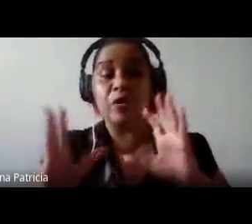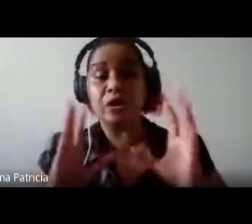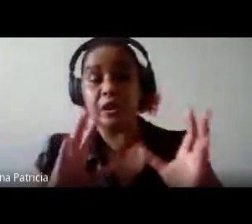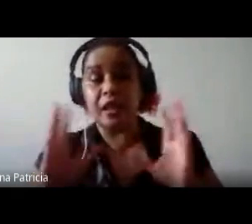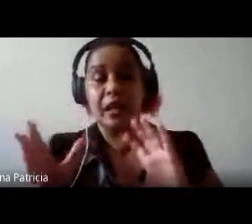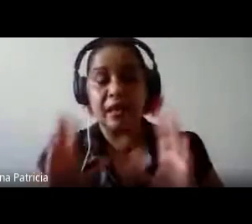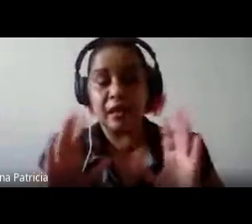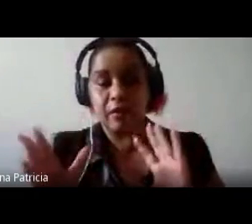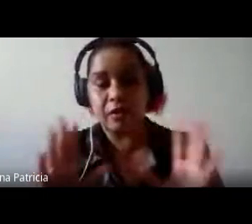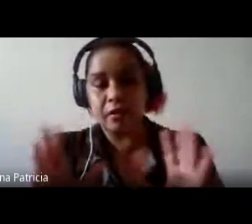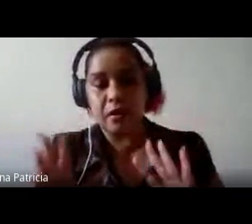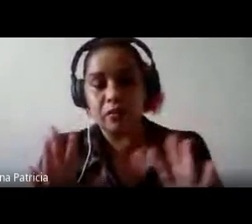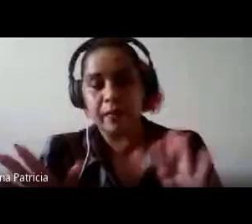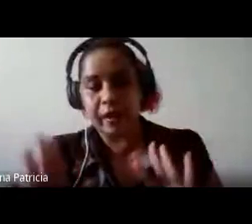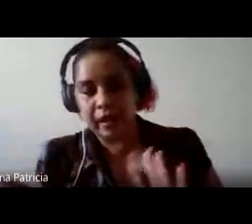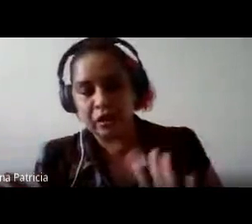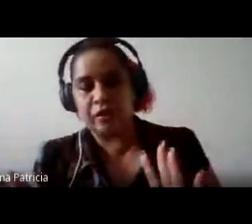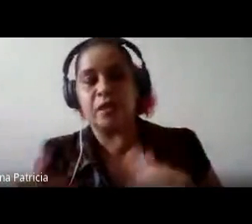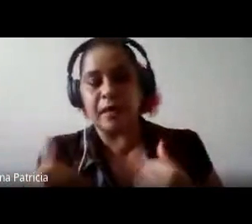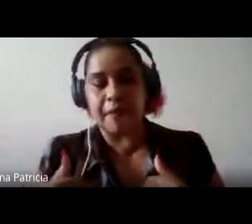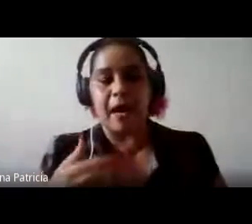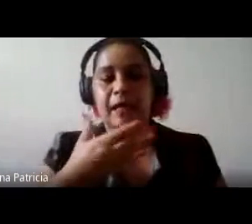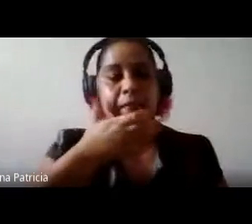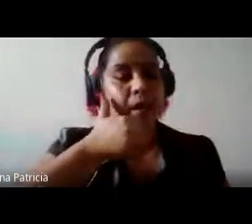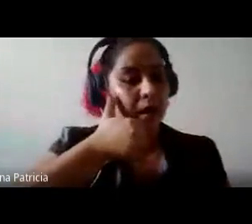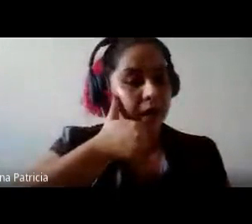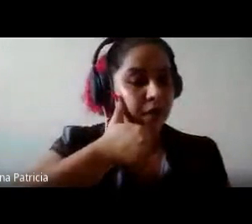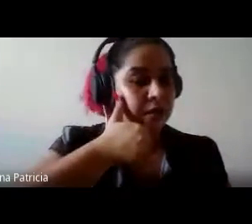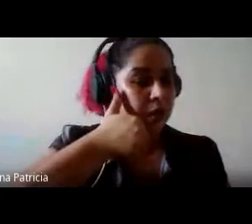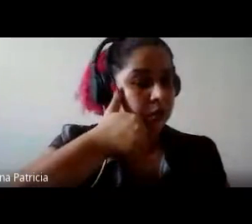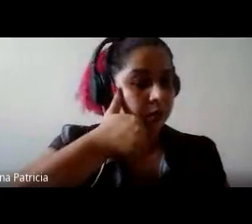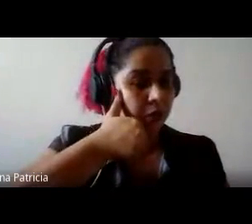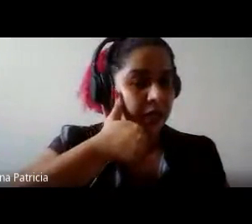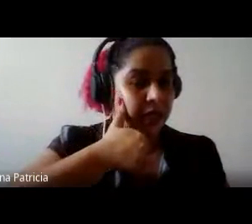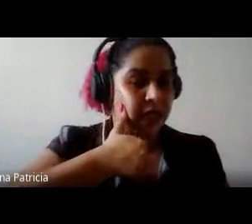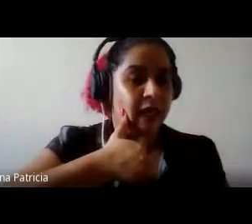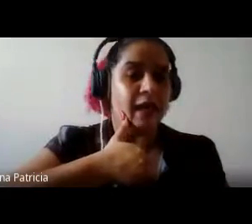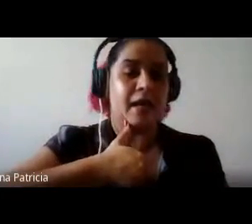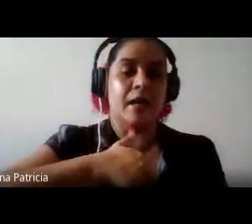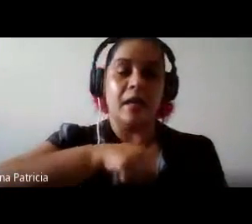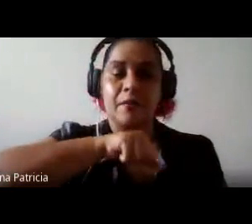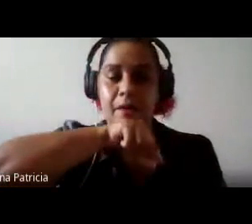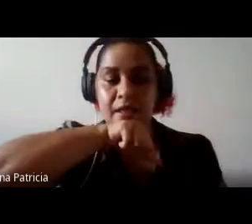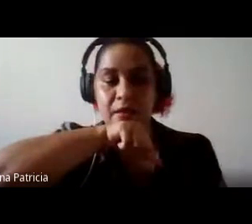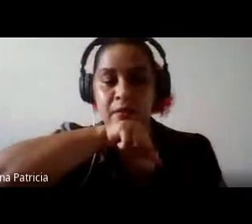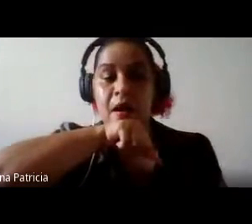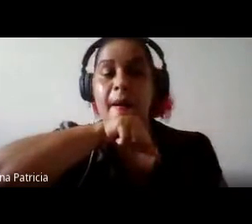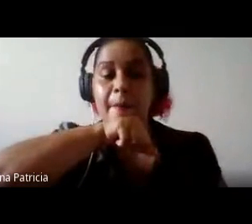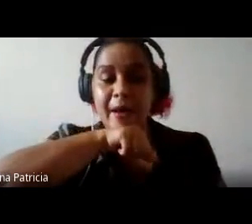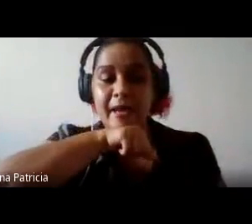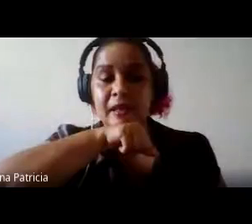Tá, hoje em dia, ainda tendo uma discussão sobre a questão disso, mas a marca de mãe é o sinal de mulher e